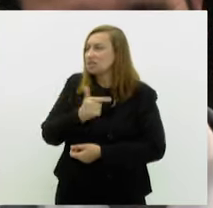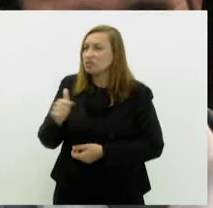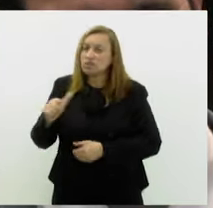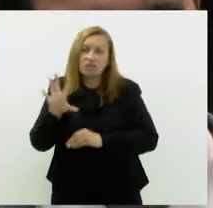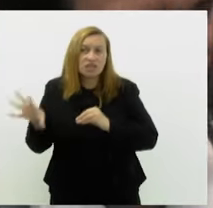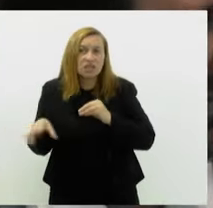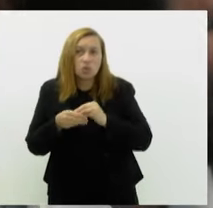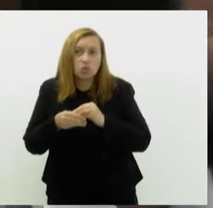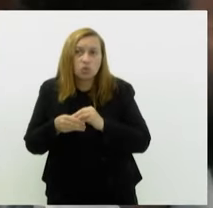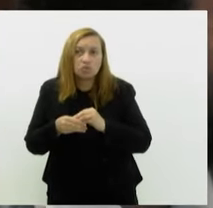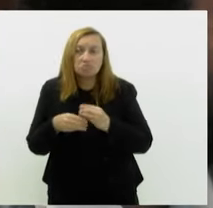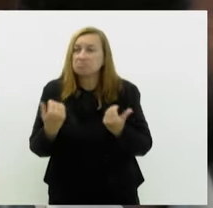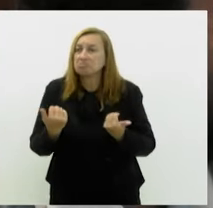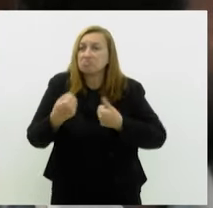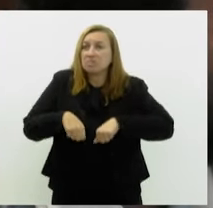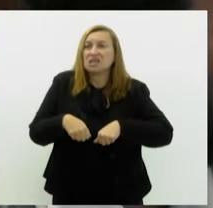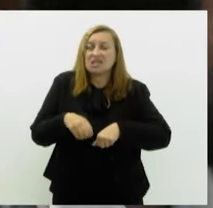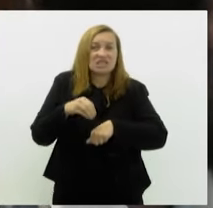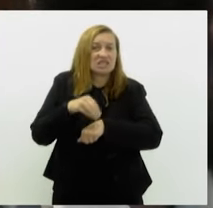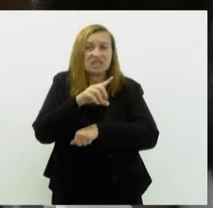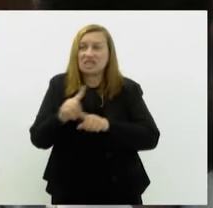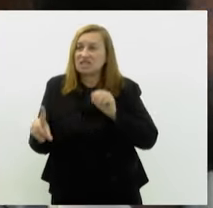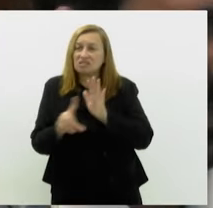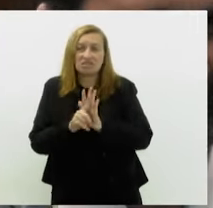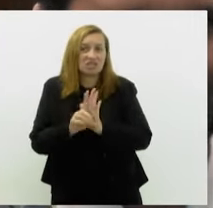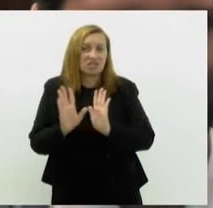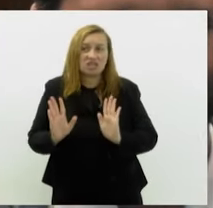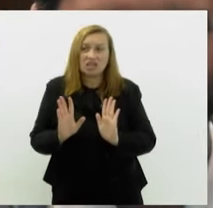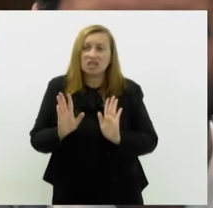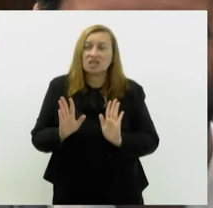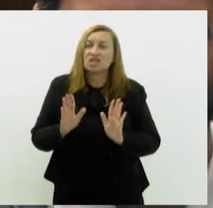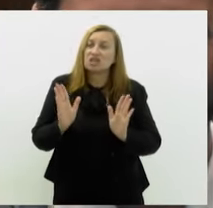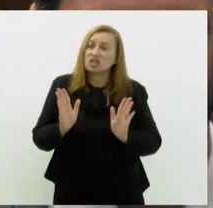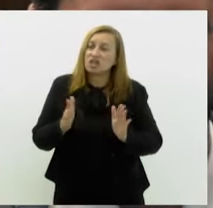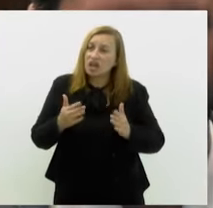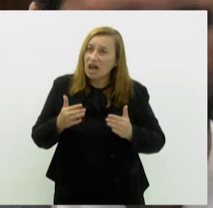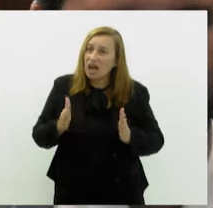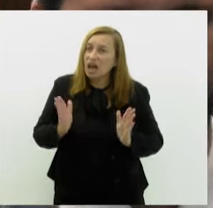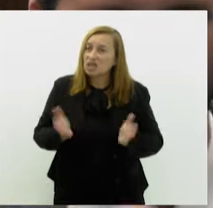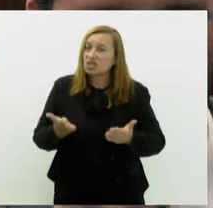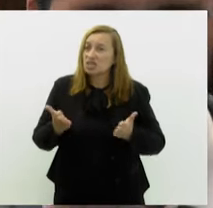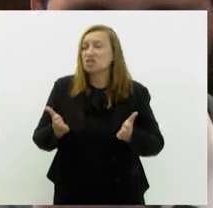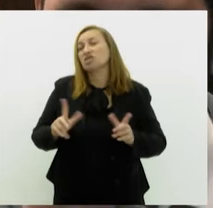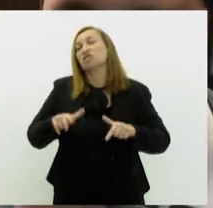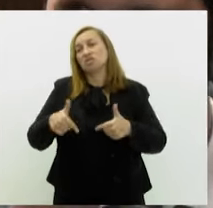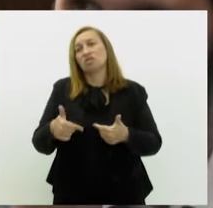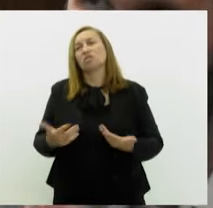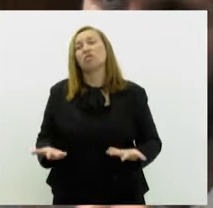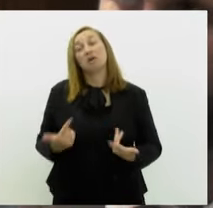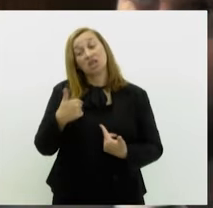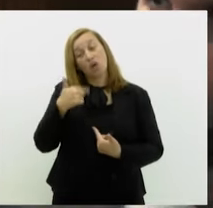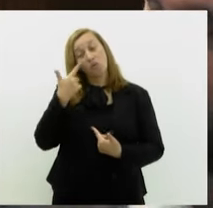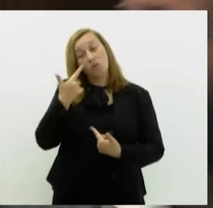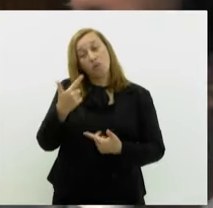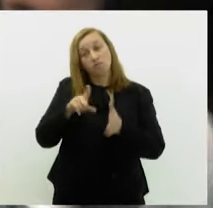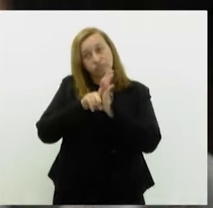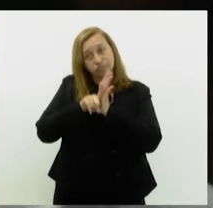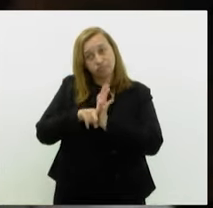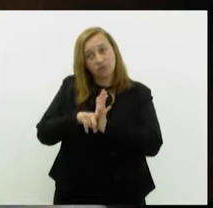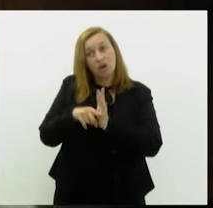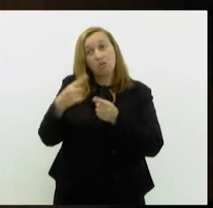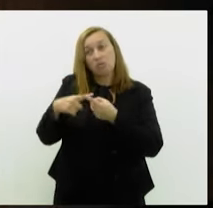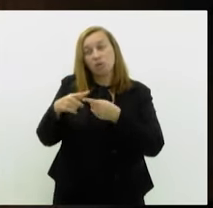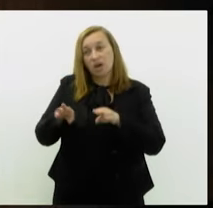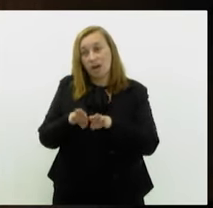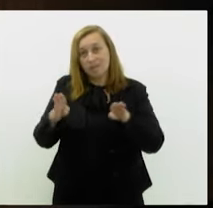incluso, não precisaria nem indicação legislativa, o projeto poderia partir daqui. Mas verificarei. Até porque a